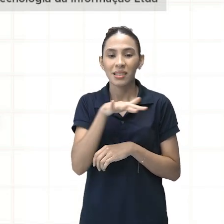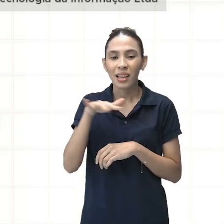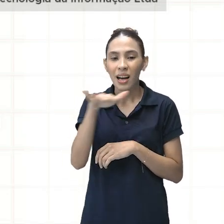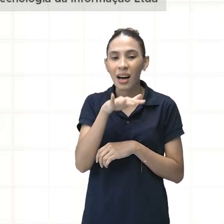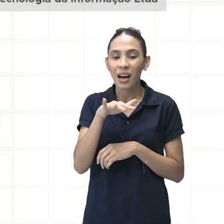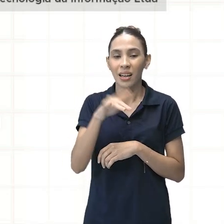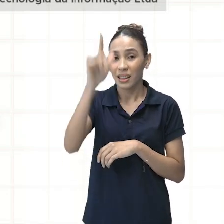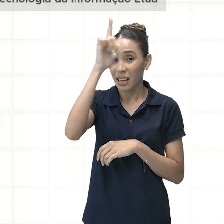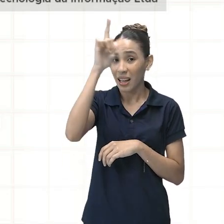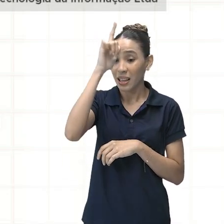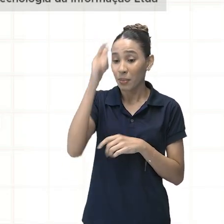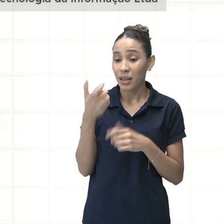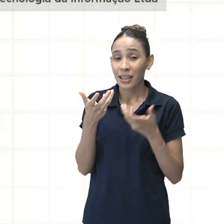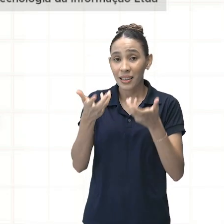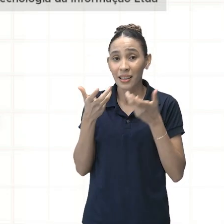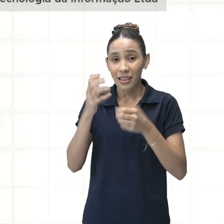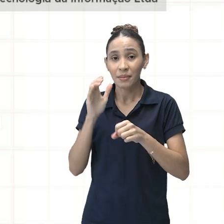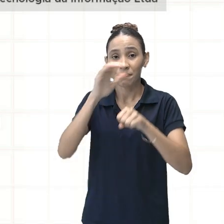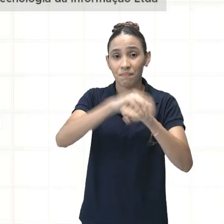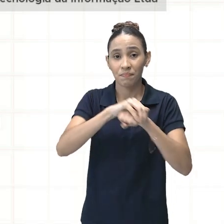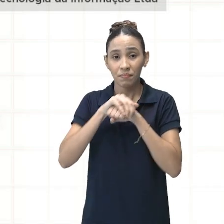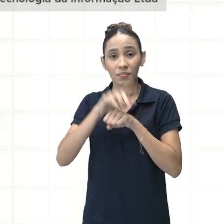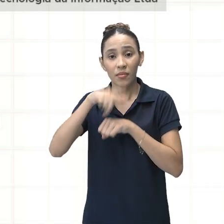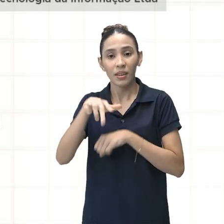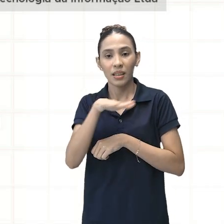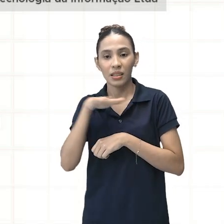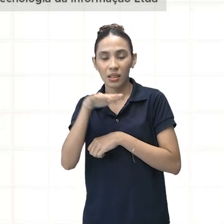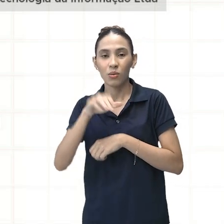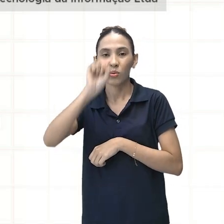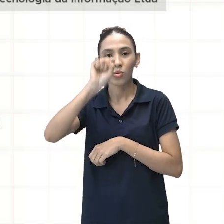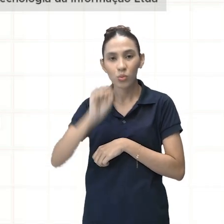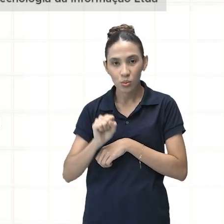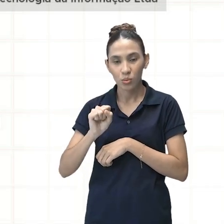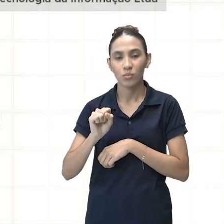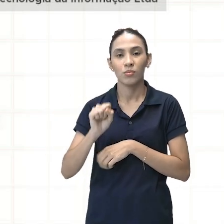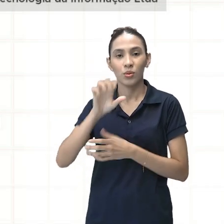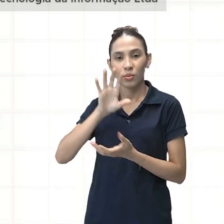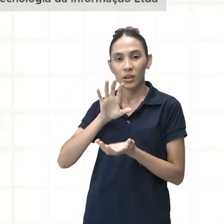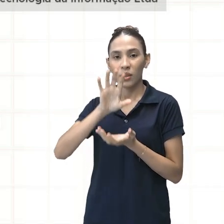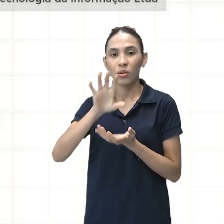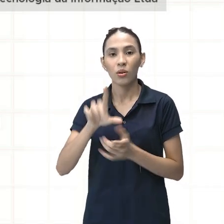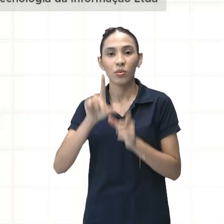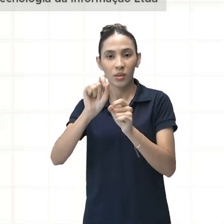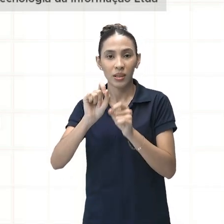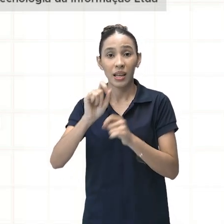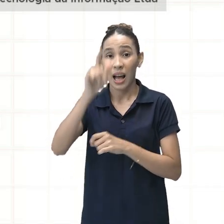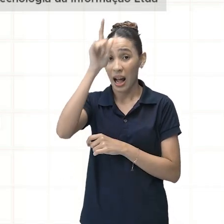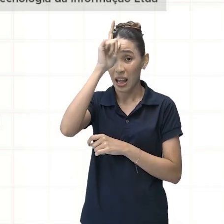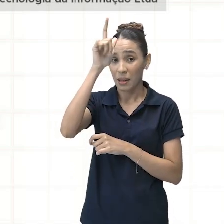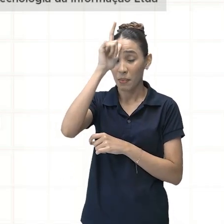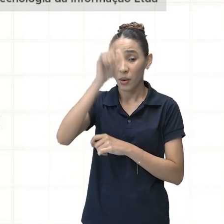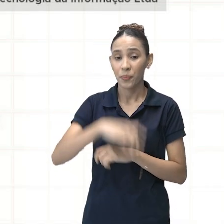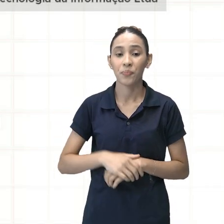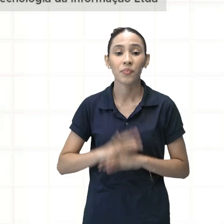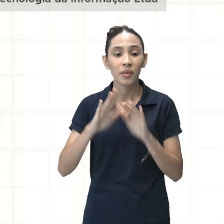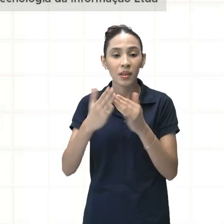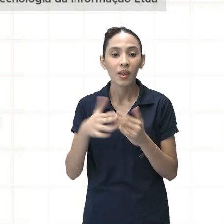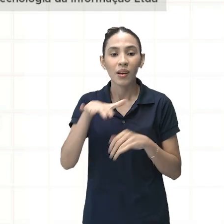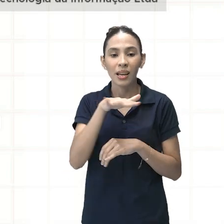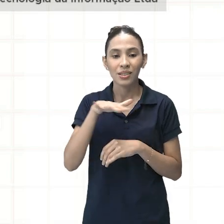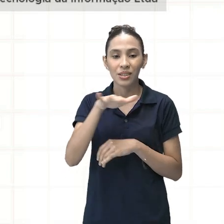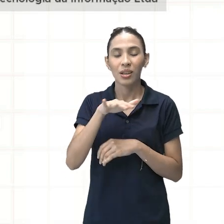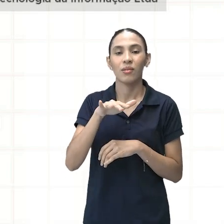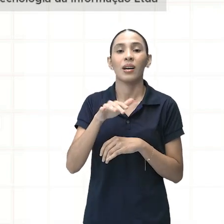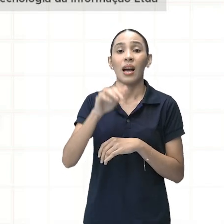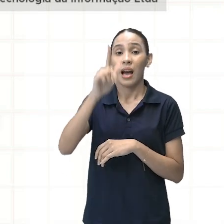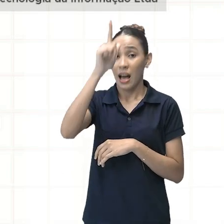que a Alemanha queria integrar, que era justamente a região sul do território alemão, certo? Nessa região,